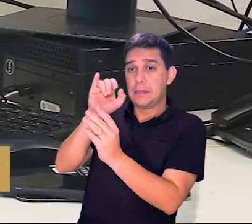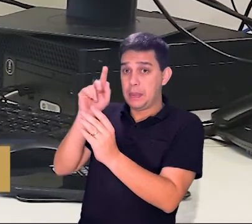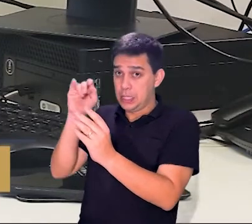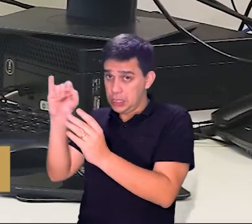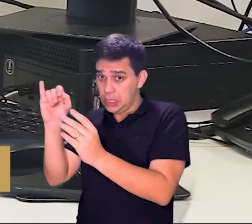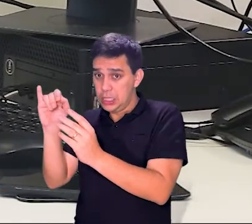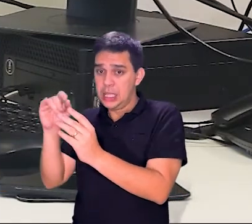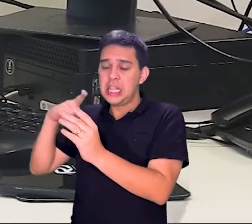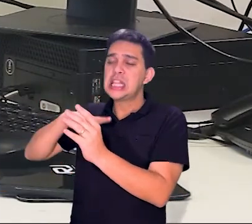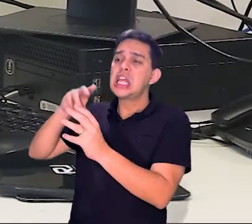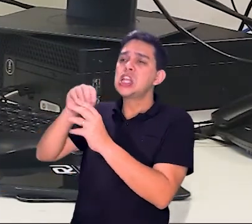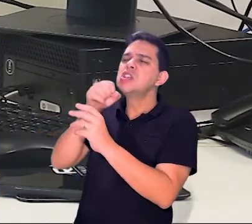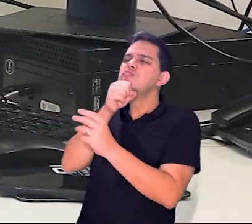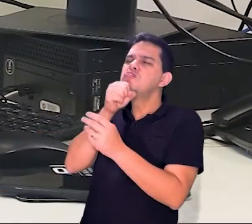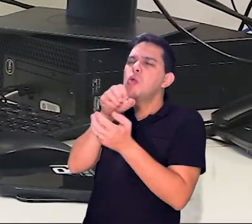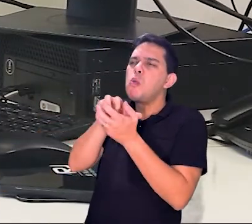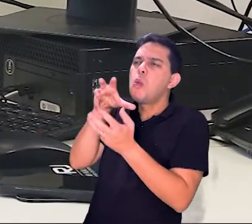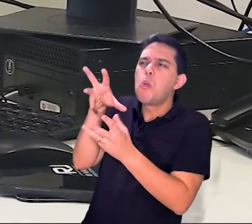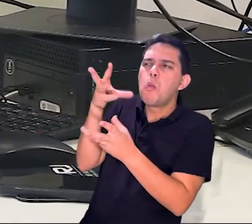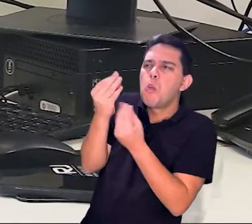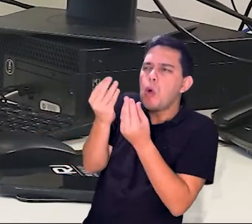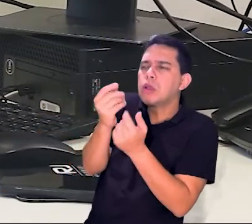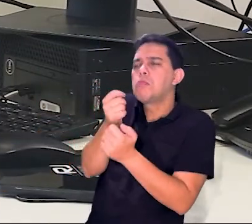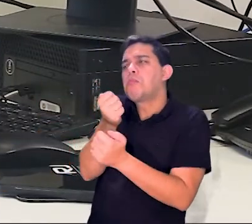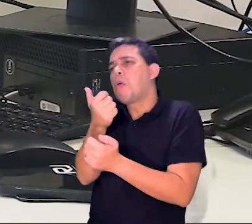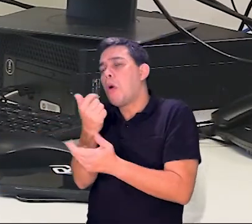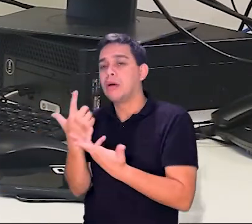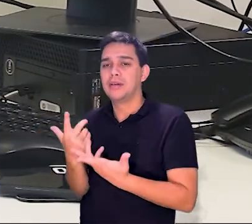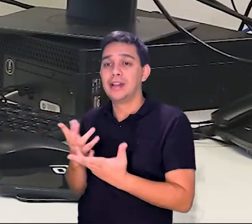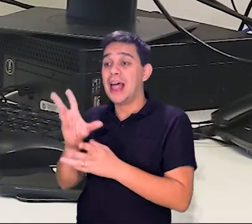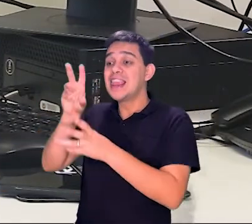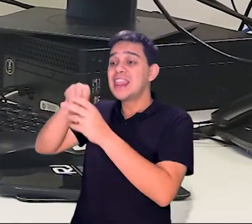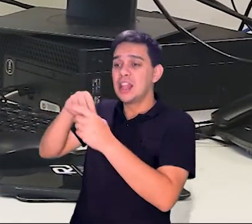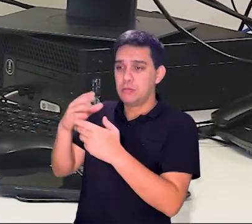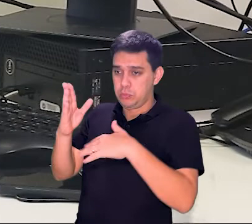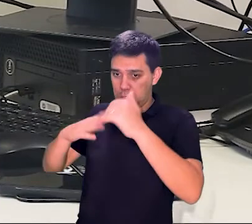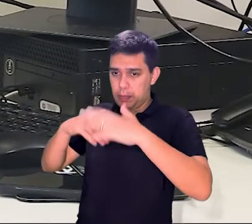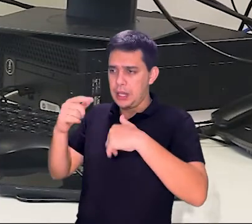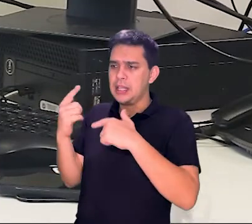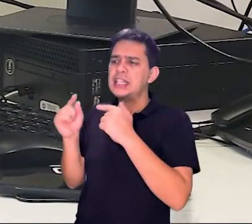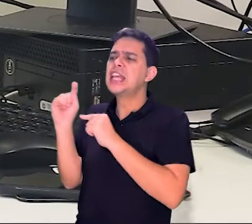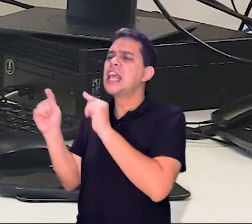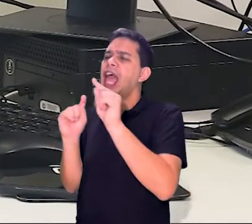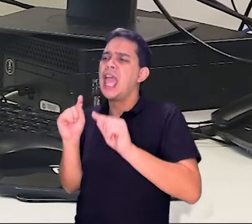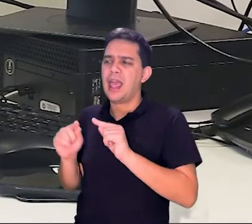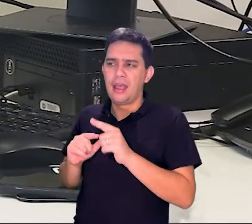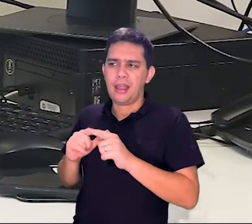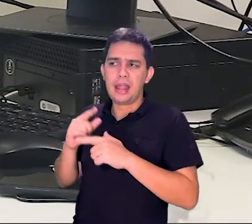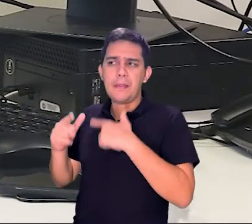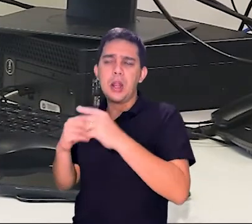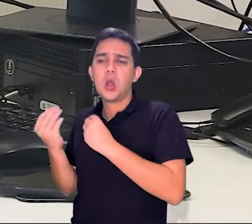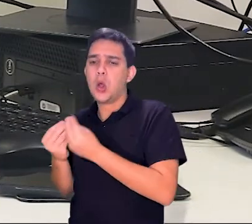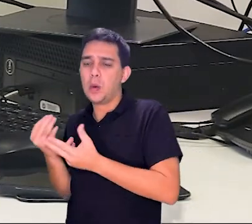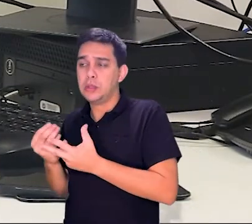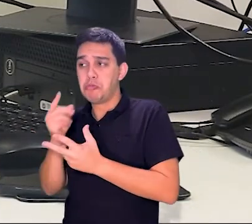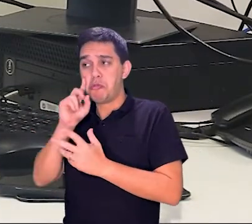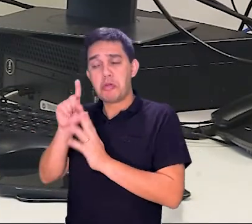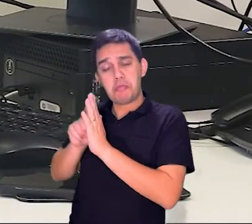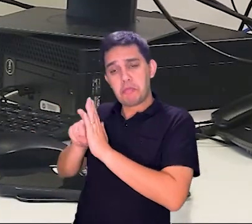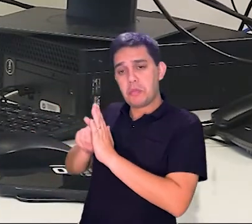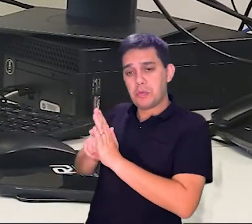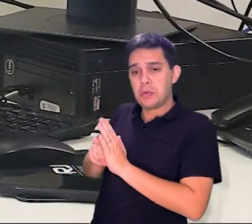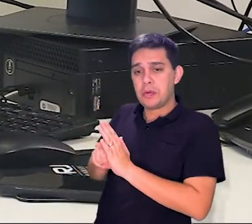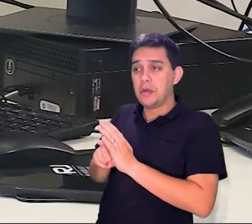Nós poderemos ver também quais os profissionais que atuam dentro desta ILPI, e aí nós vamos verificar,